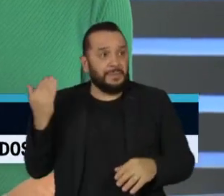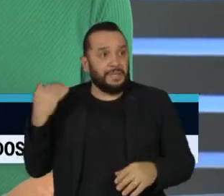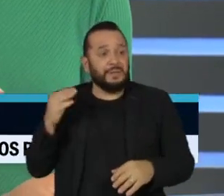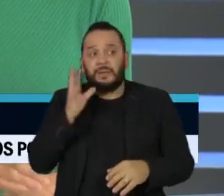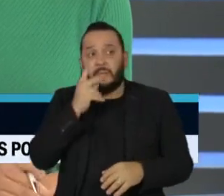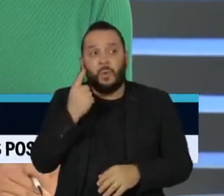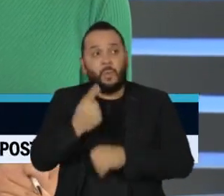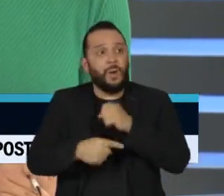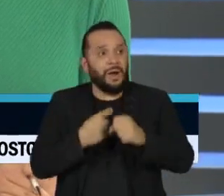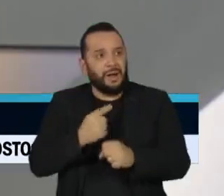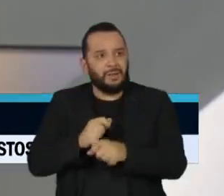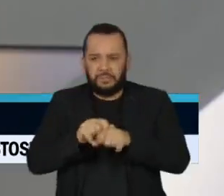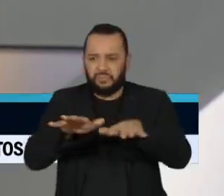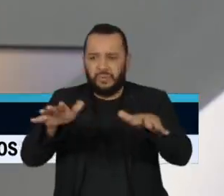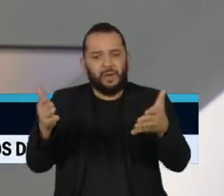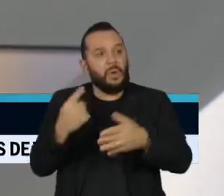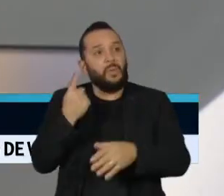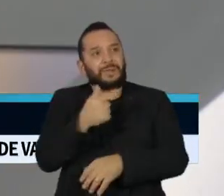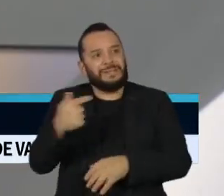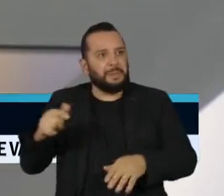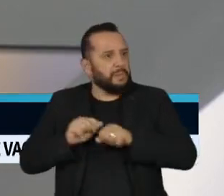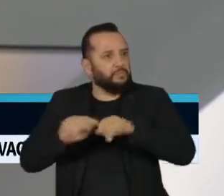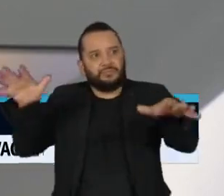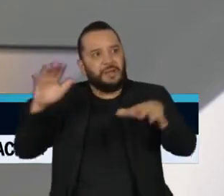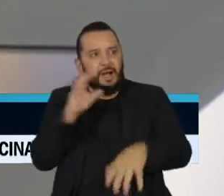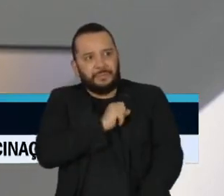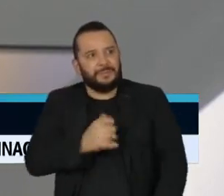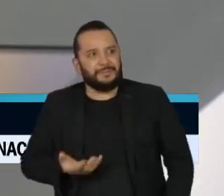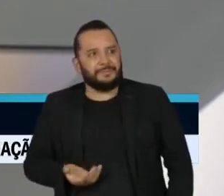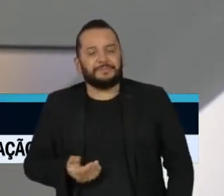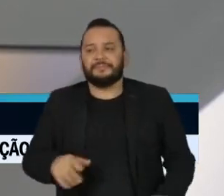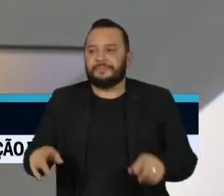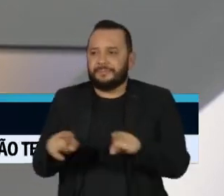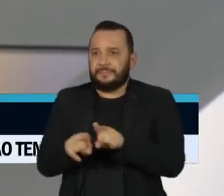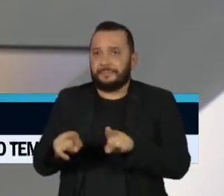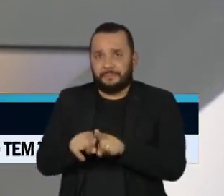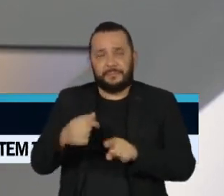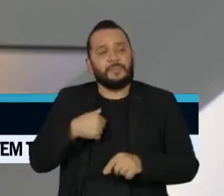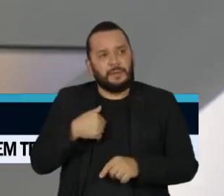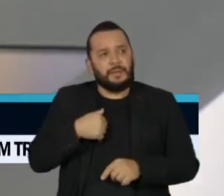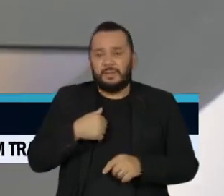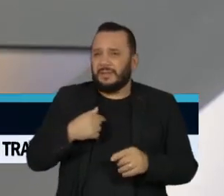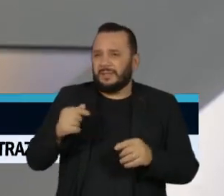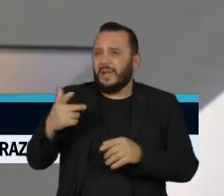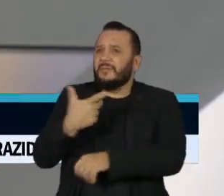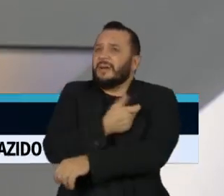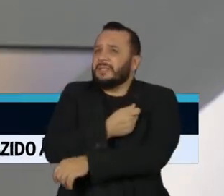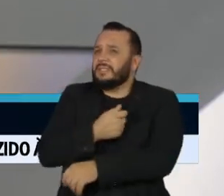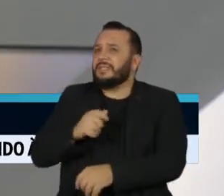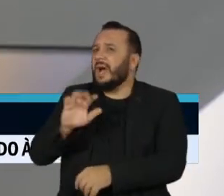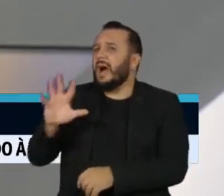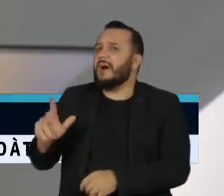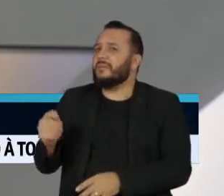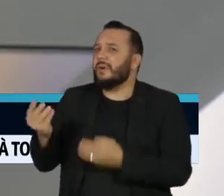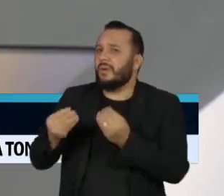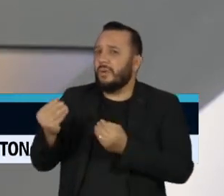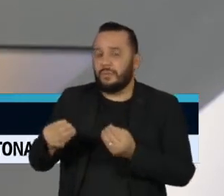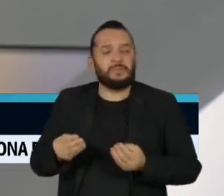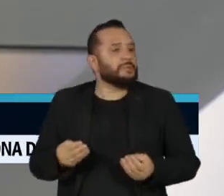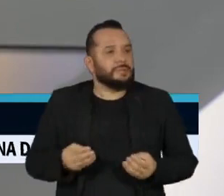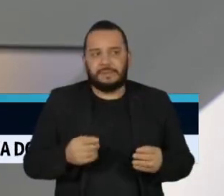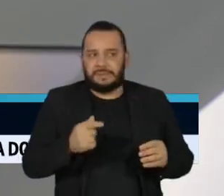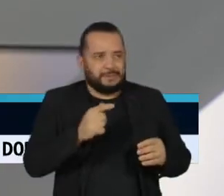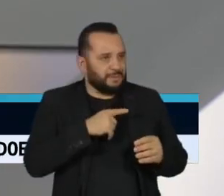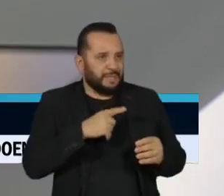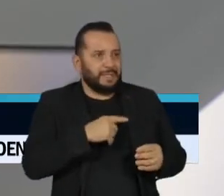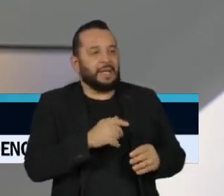em vários continentes? Continua muito desigual. A gente ainda estava em 10% ou 15% do continente africano com acesso às duas doses de vacina, o que é muito